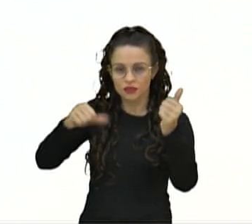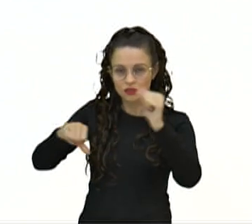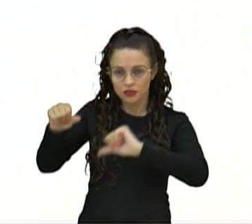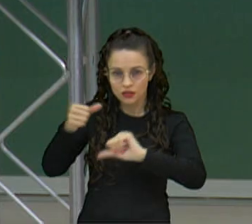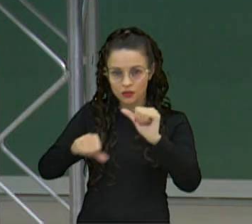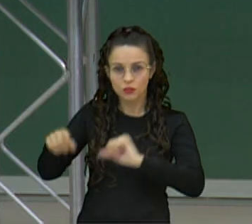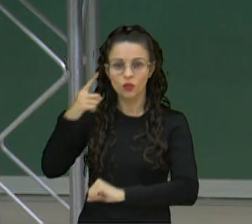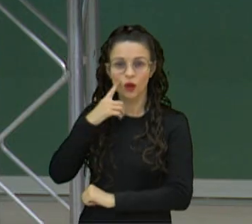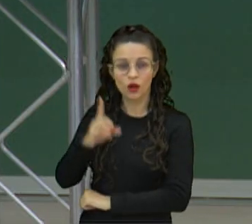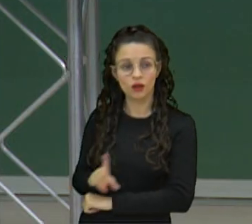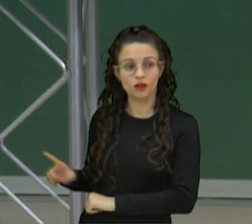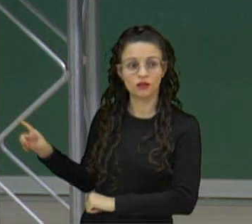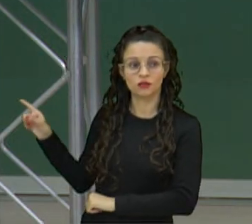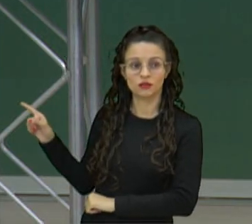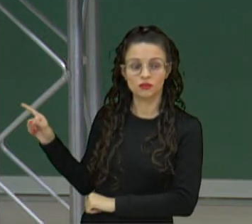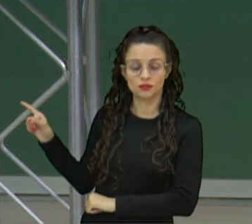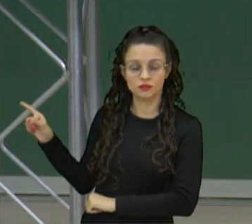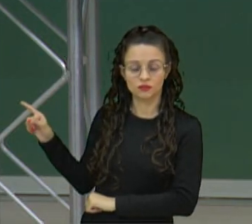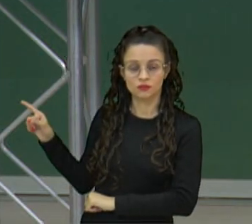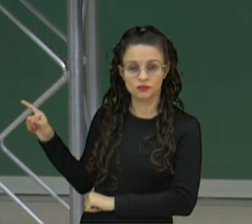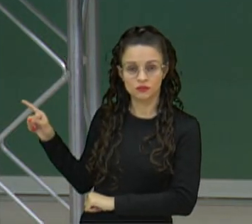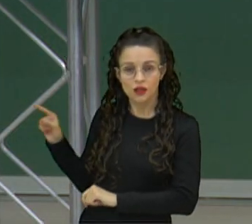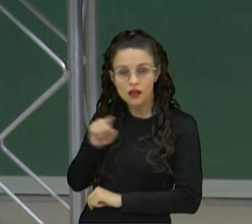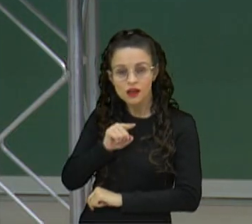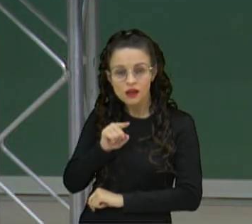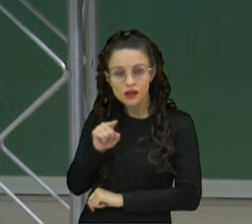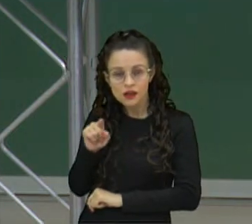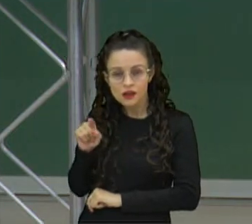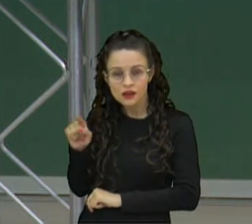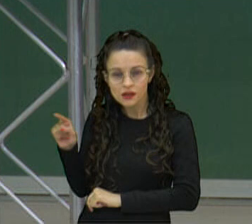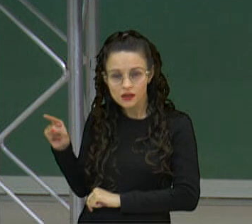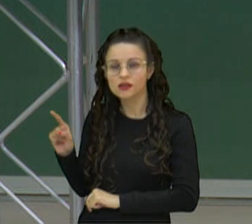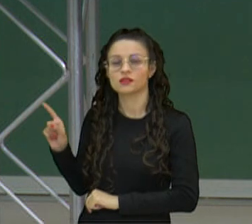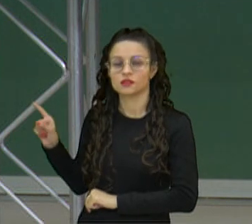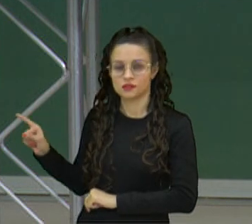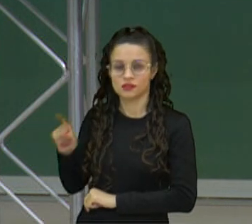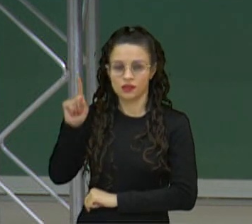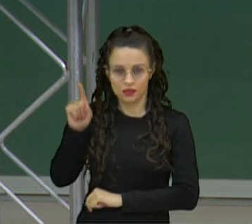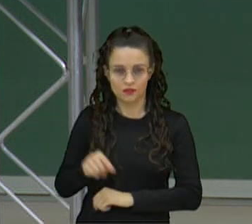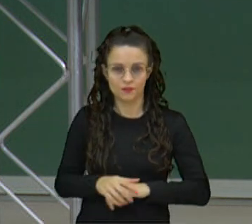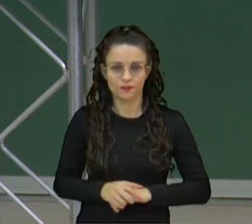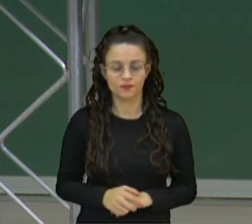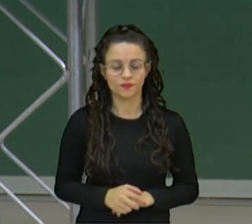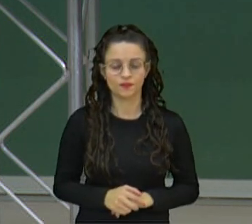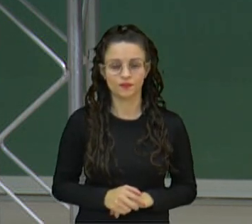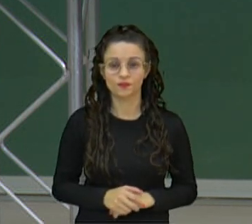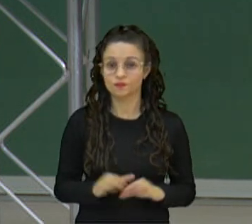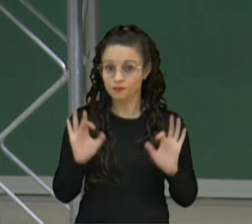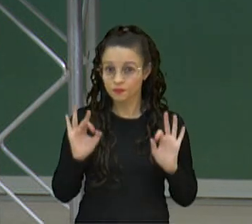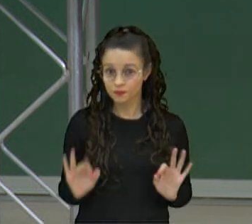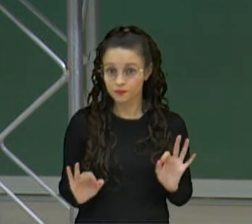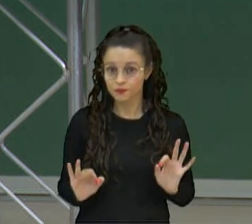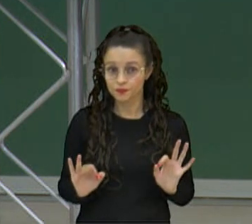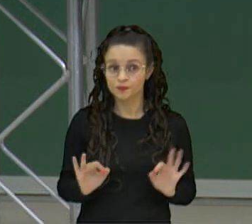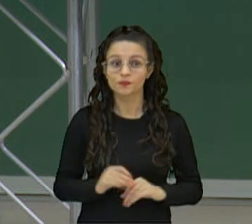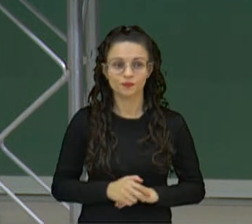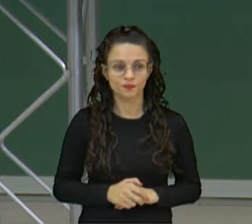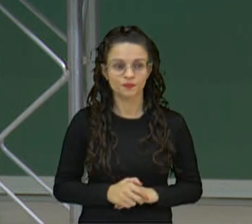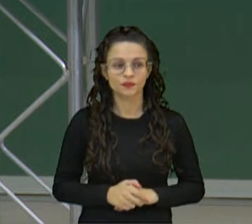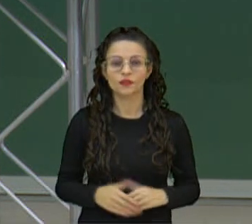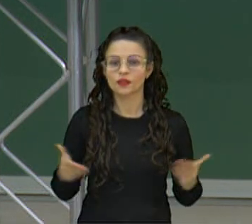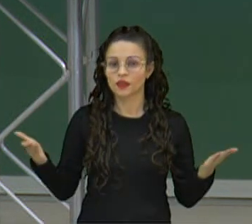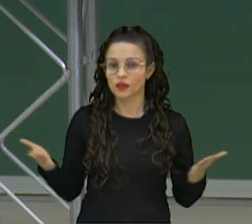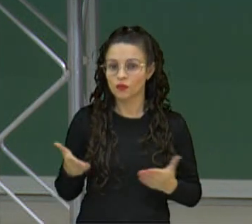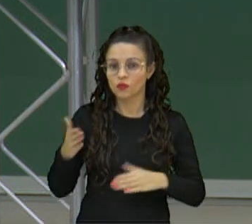carbono diamante mais o gás oxigênio formando o dióxido de carbono, correto?